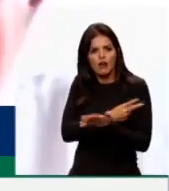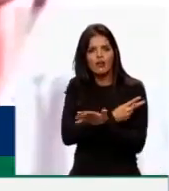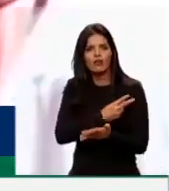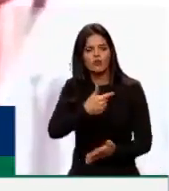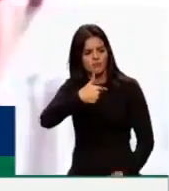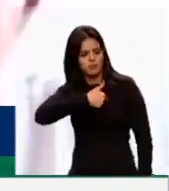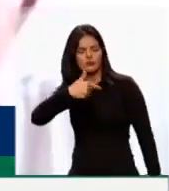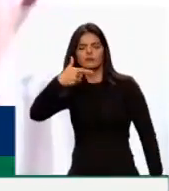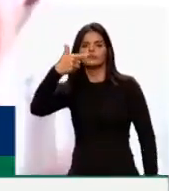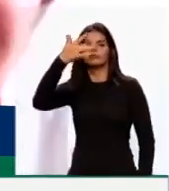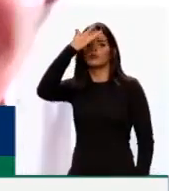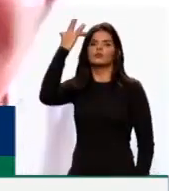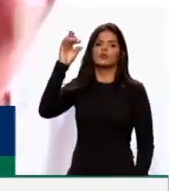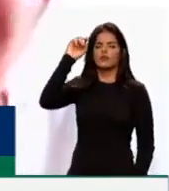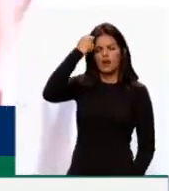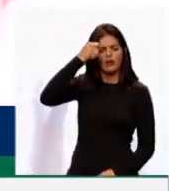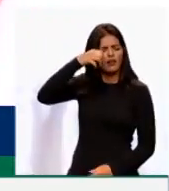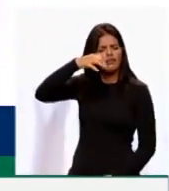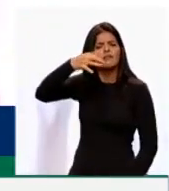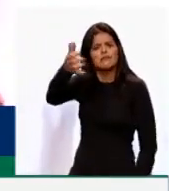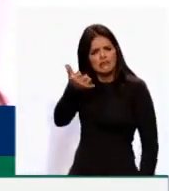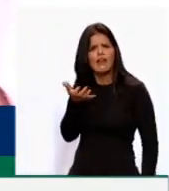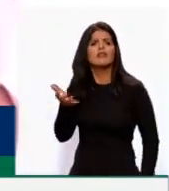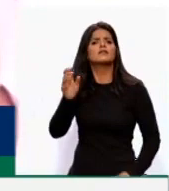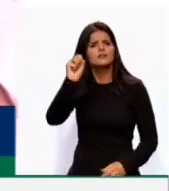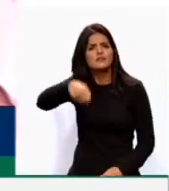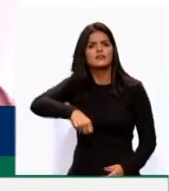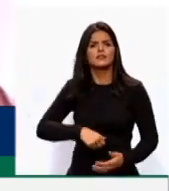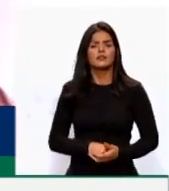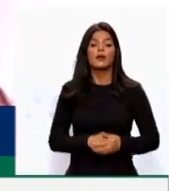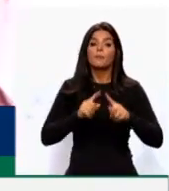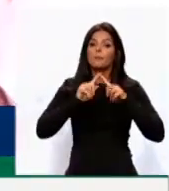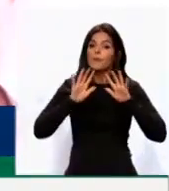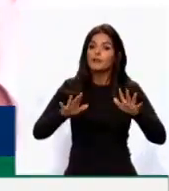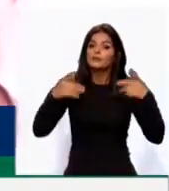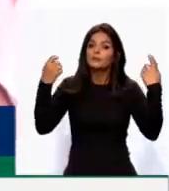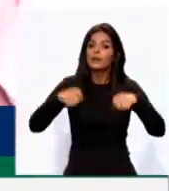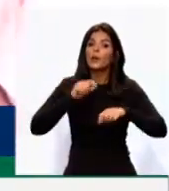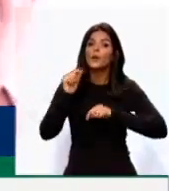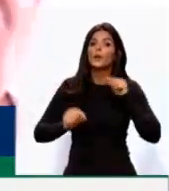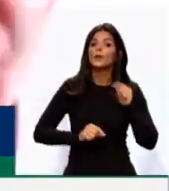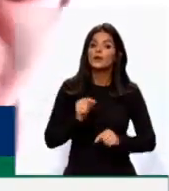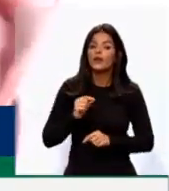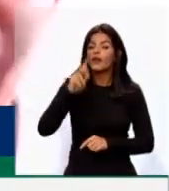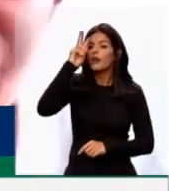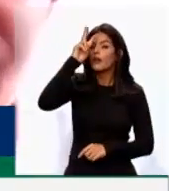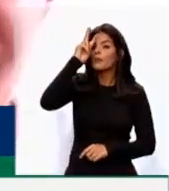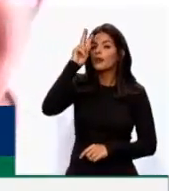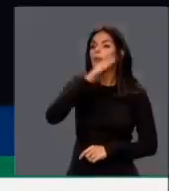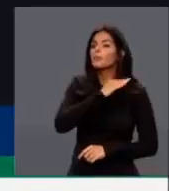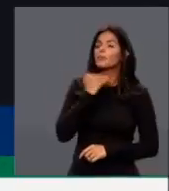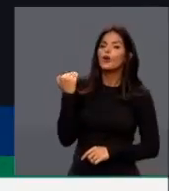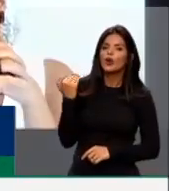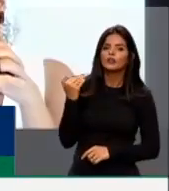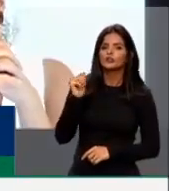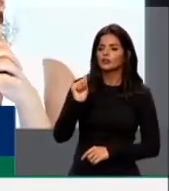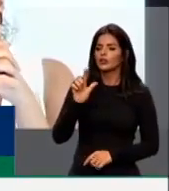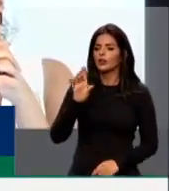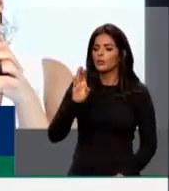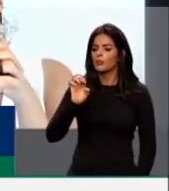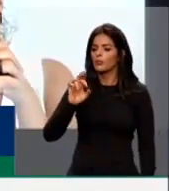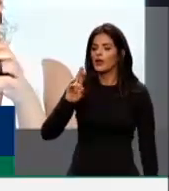essa resposta precisa se disseminar em todo o país. Lembrando, inclusive, a morte de João Alberto, né? Que dizia